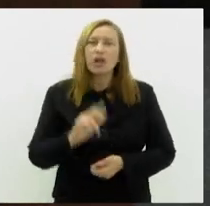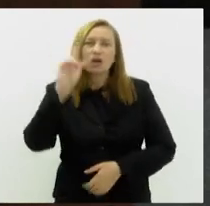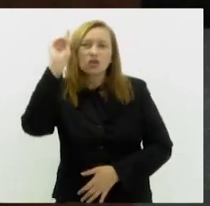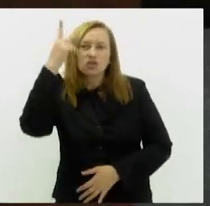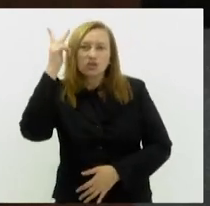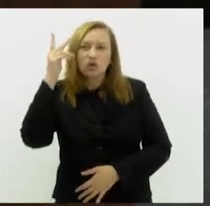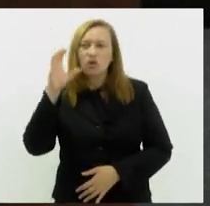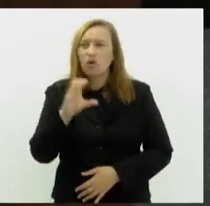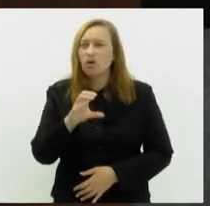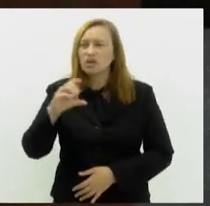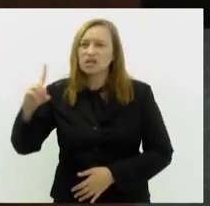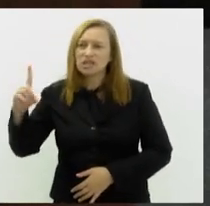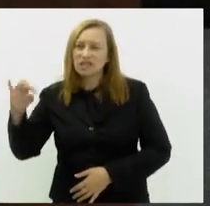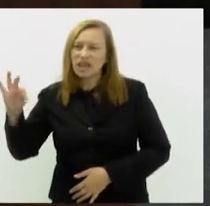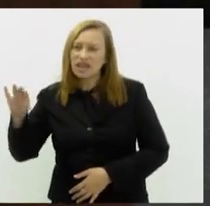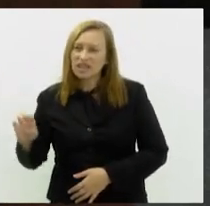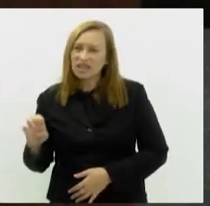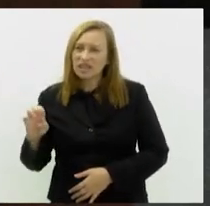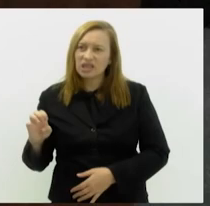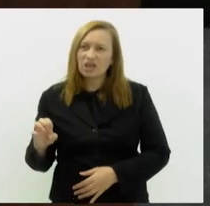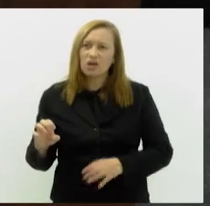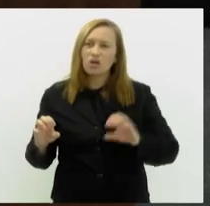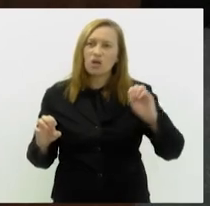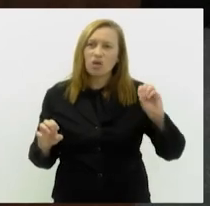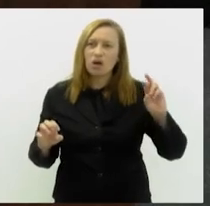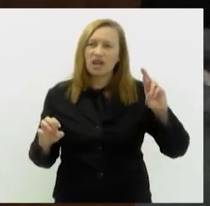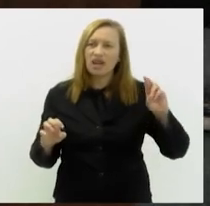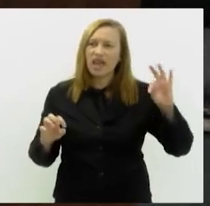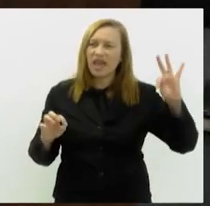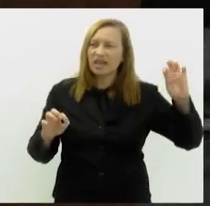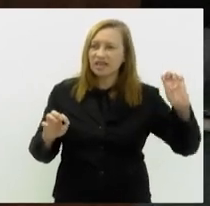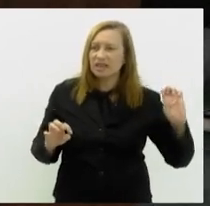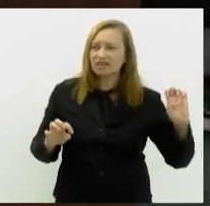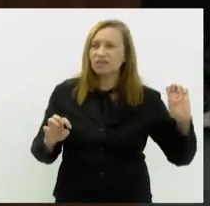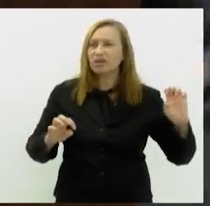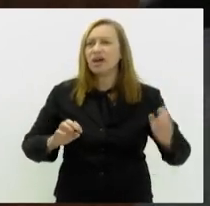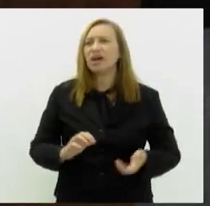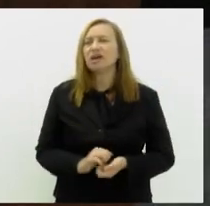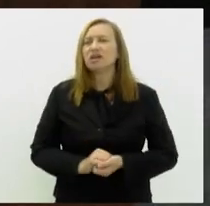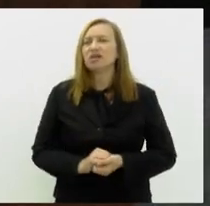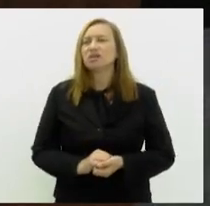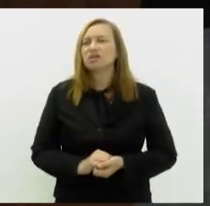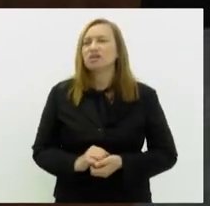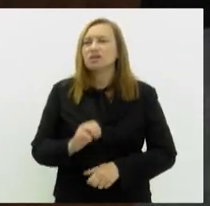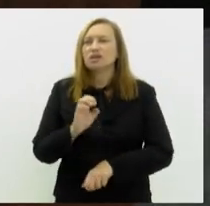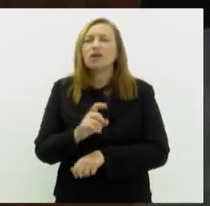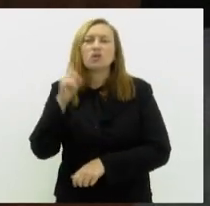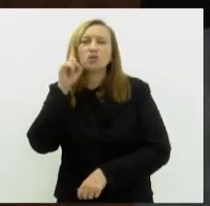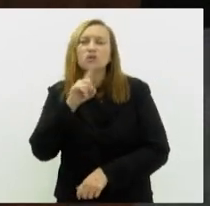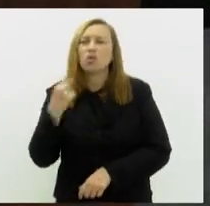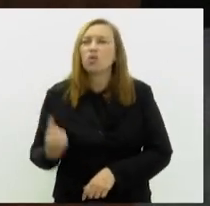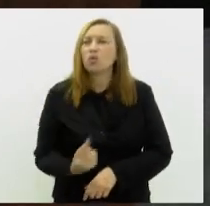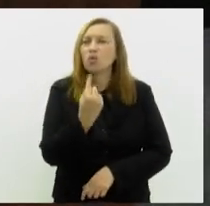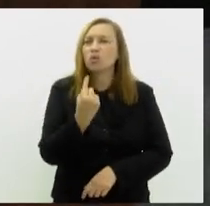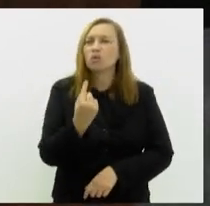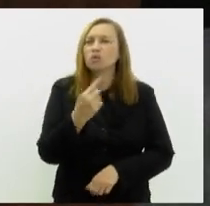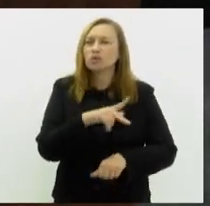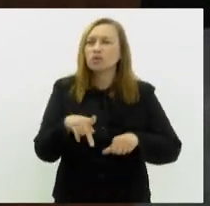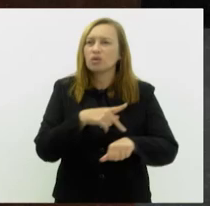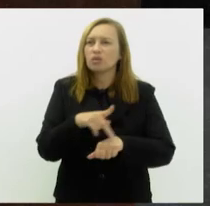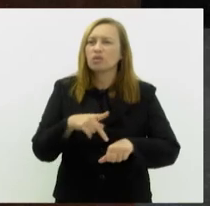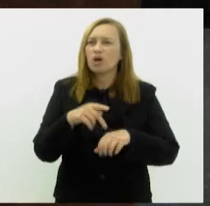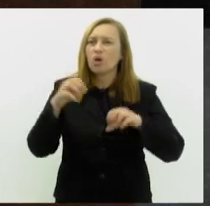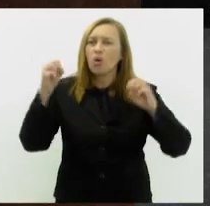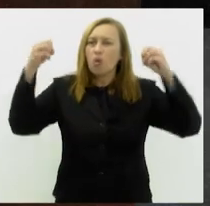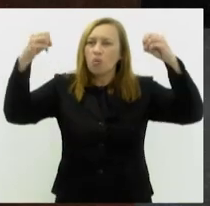trata o povo do Oriente de maneira minorizada, como sub-humanos. Os Estados Unidos, que foi o único país que tacou duas bombas